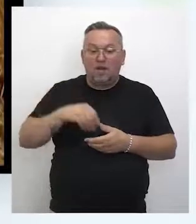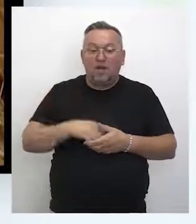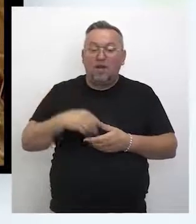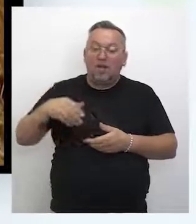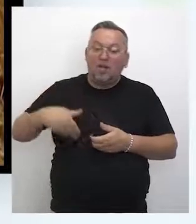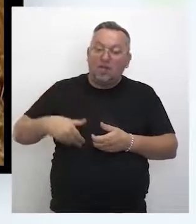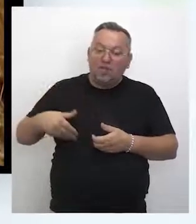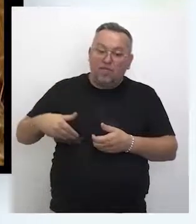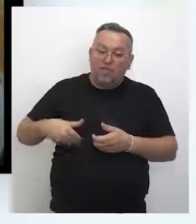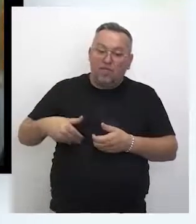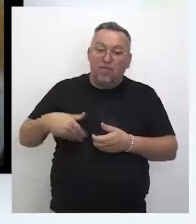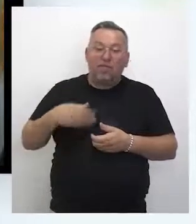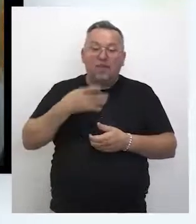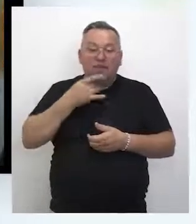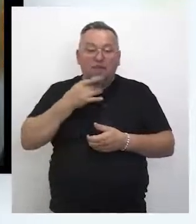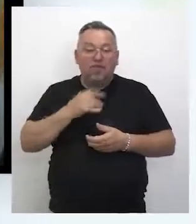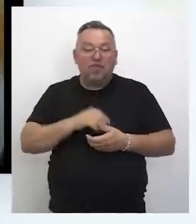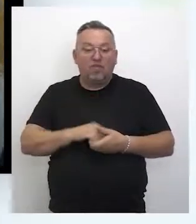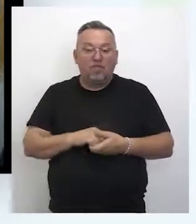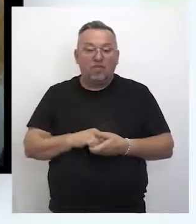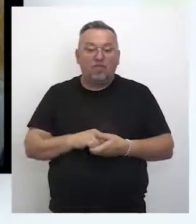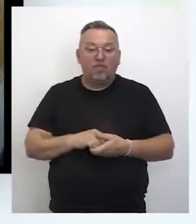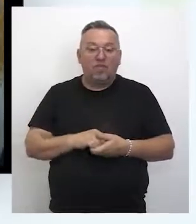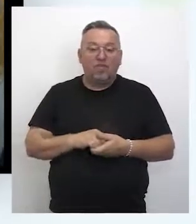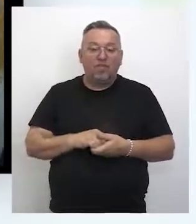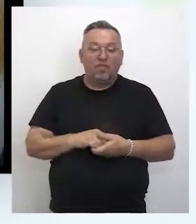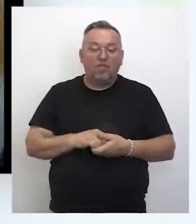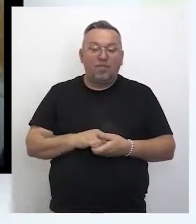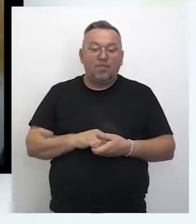fome, né? Fome e sede.